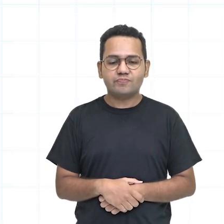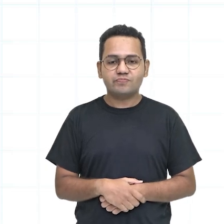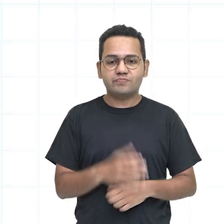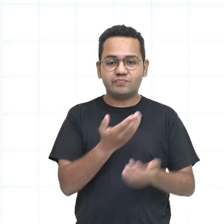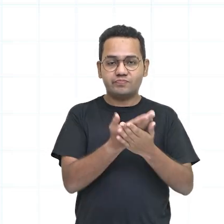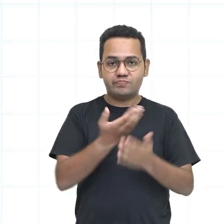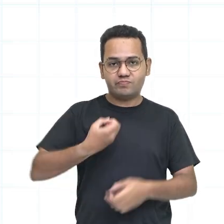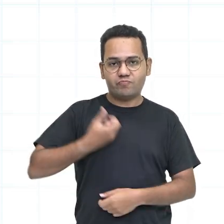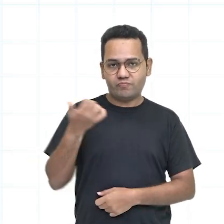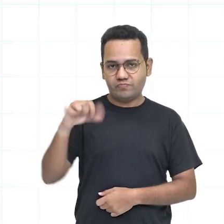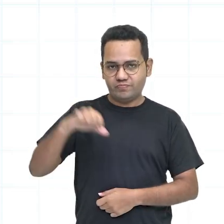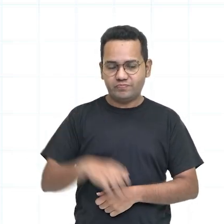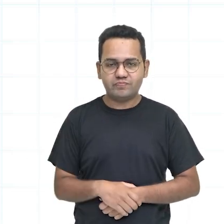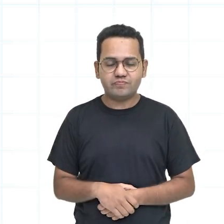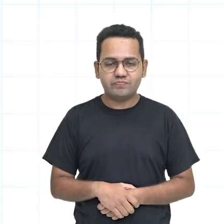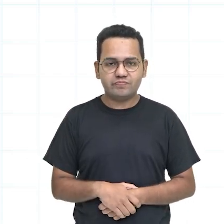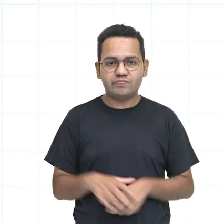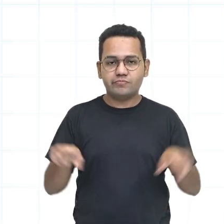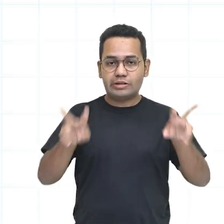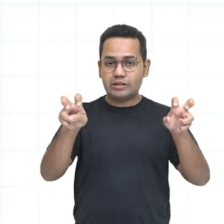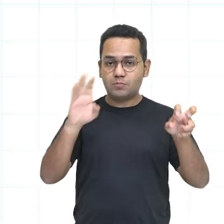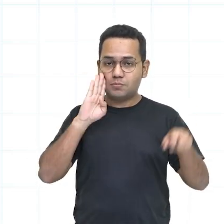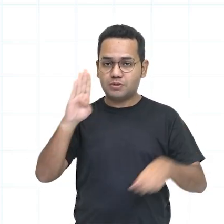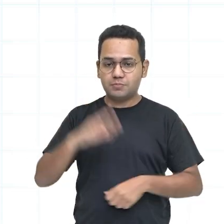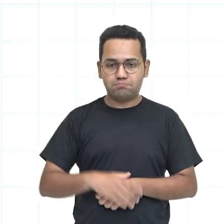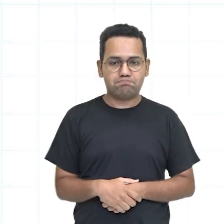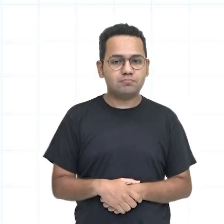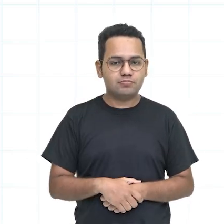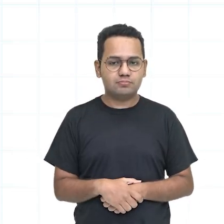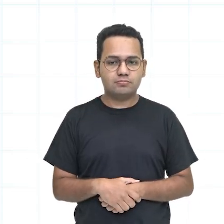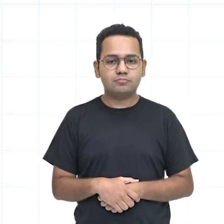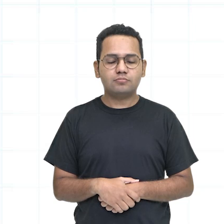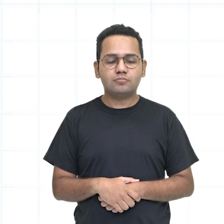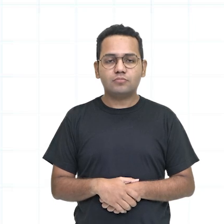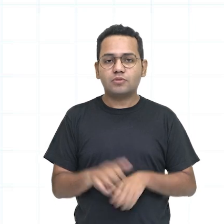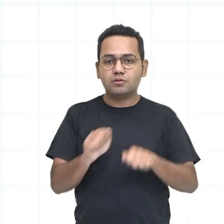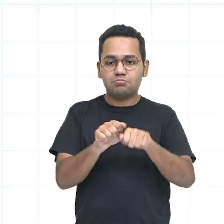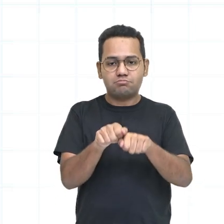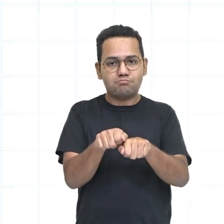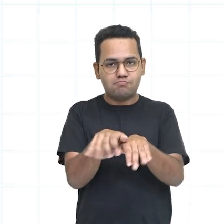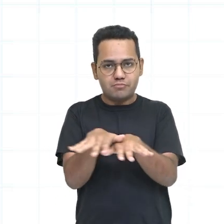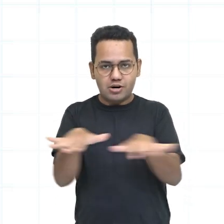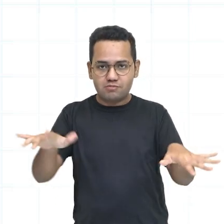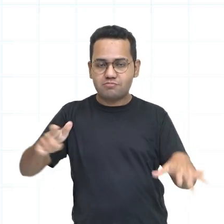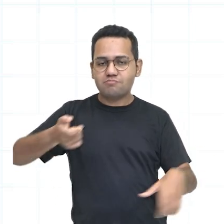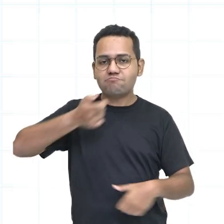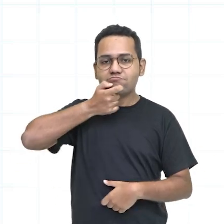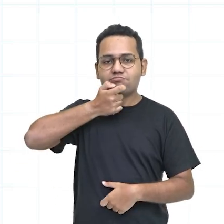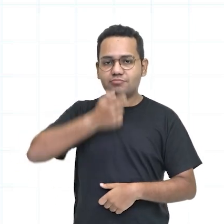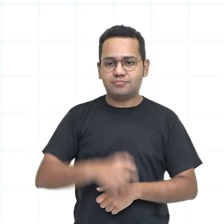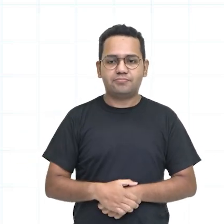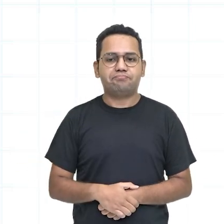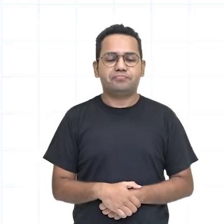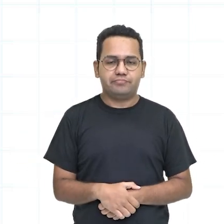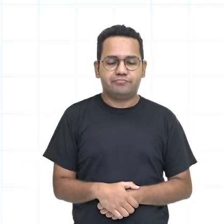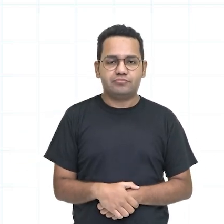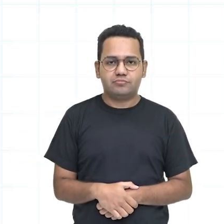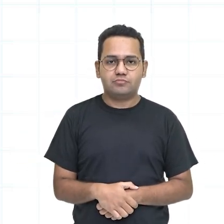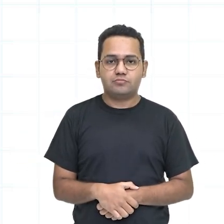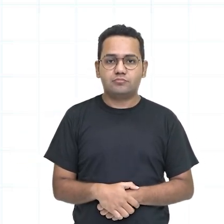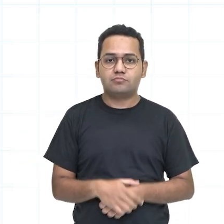só, é a aula de número 19 e o objeto de conhecimento diz assim: expansão da língua